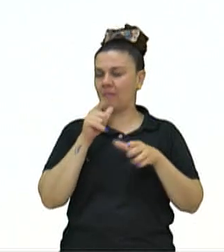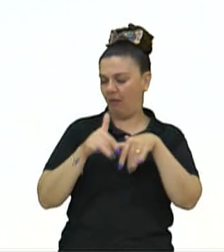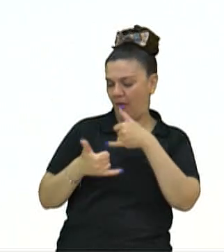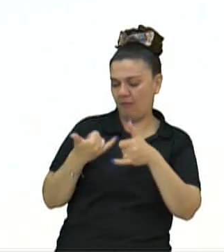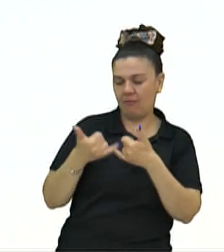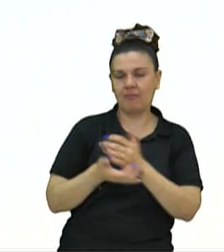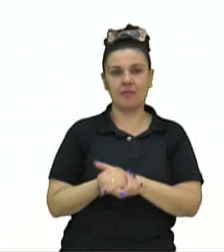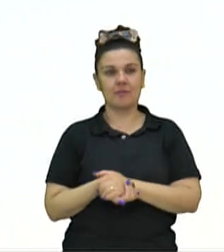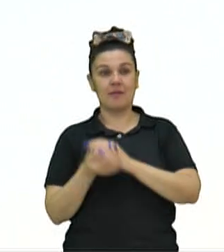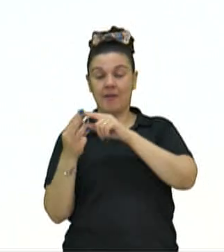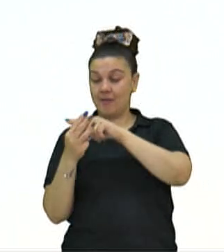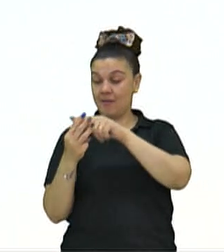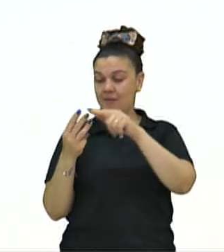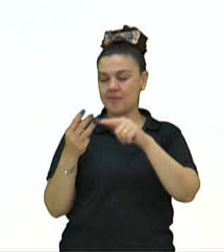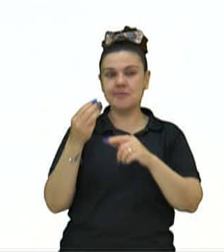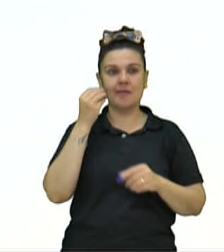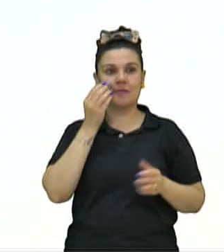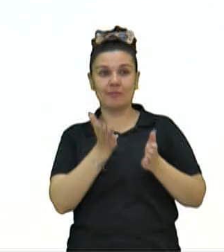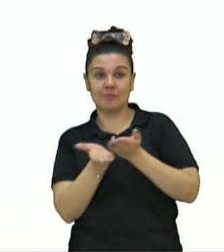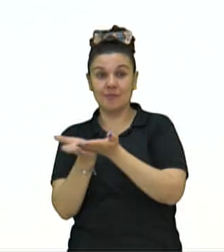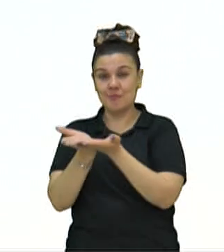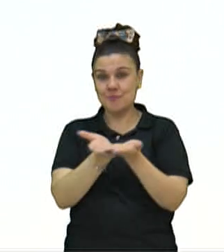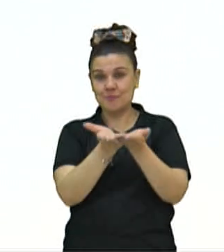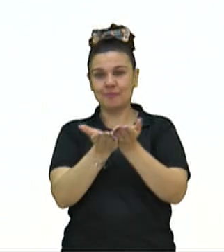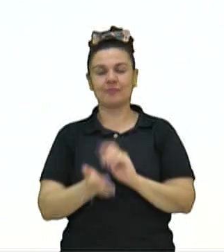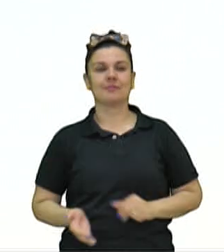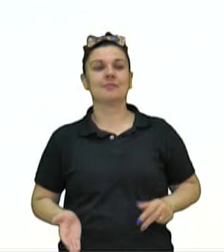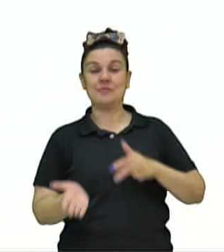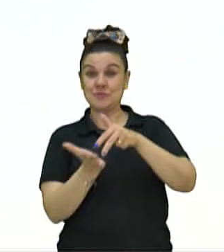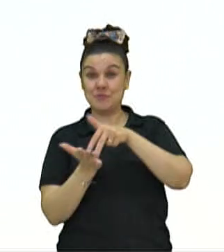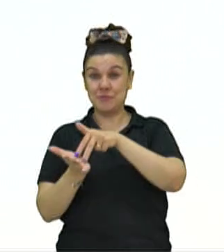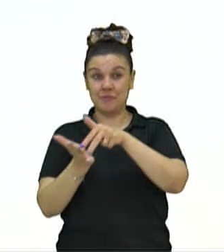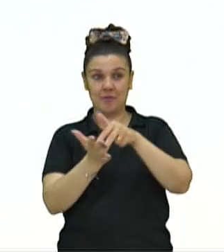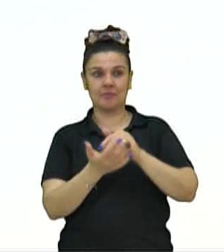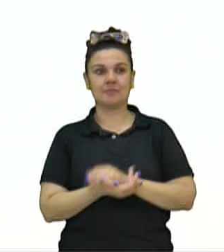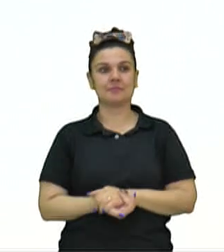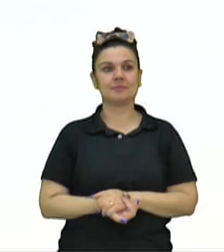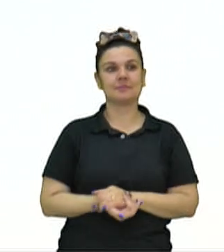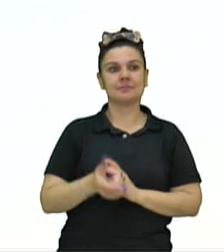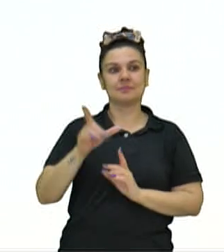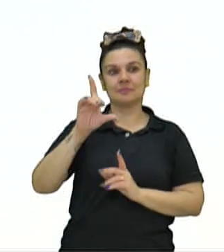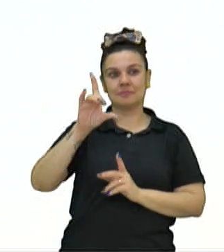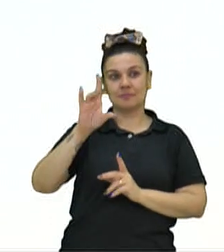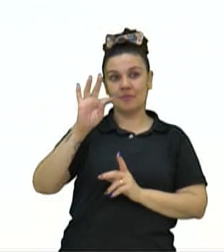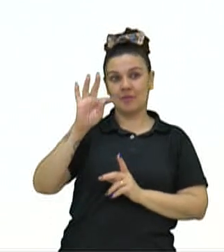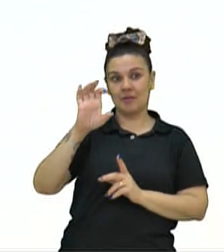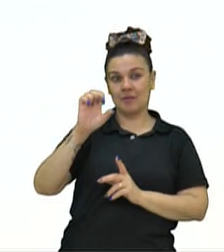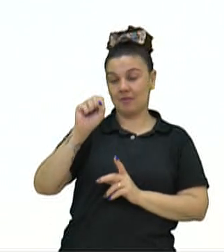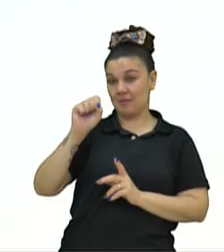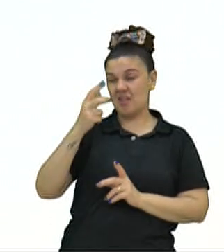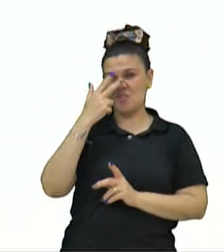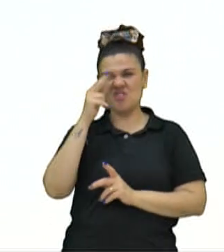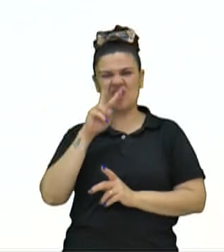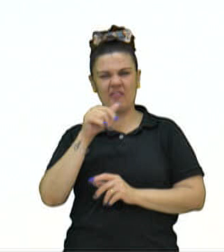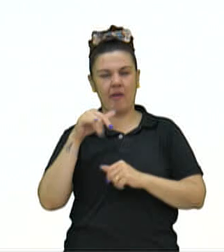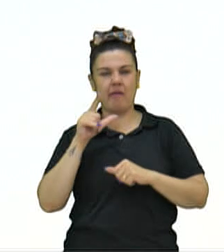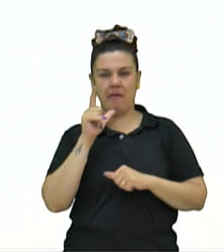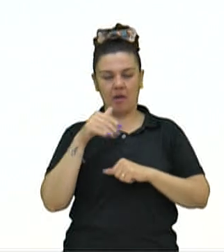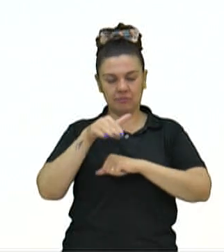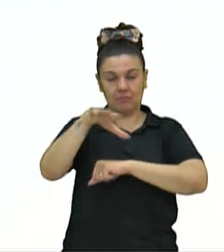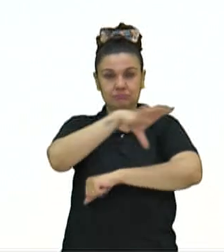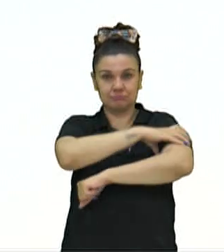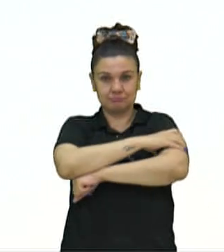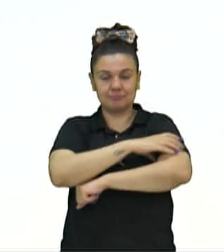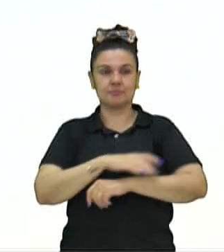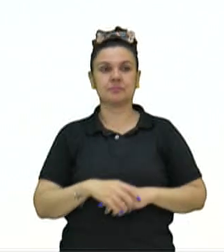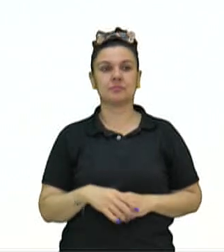água, as três crianças estão tentando surfar. O Tess aqui está colocando as boias, provavelmente vai para a água. O Tony